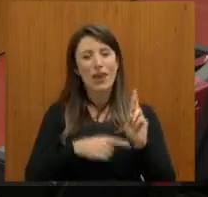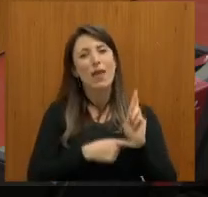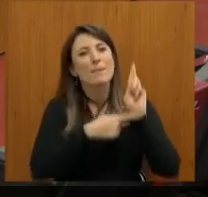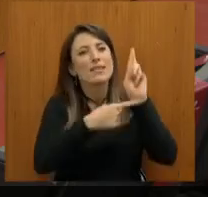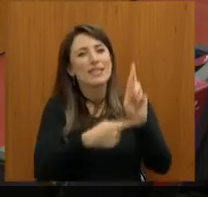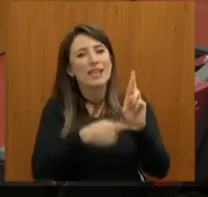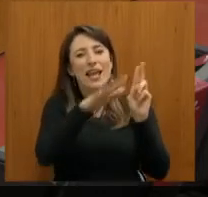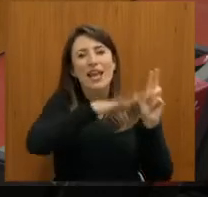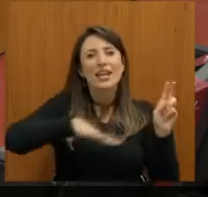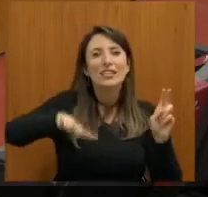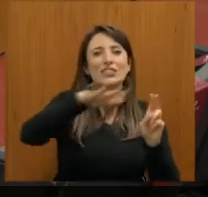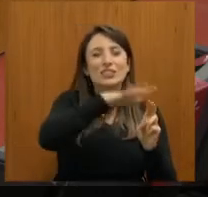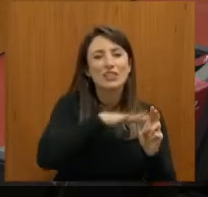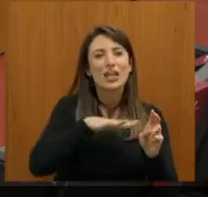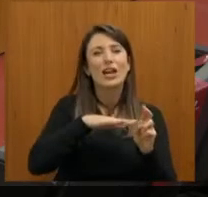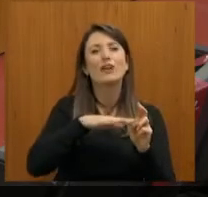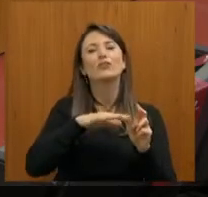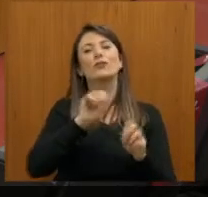Paranaíba Paranaíba